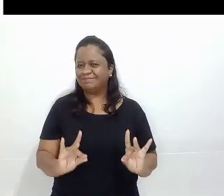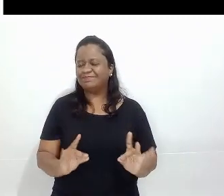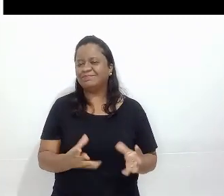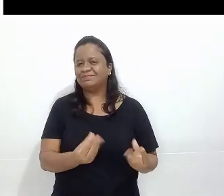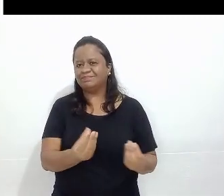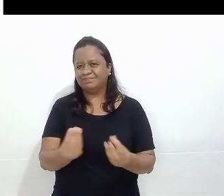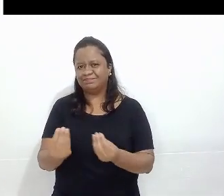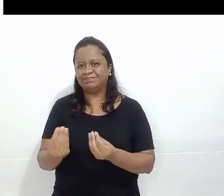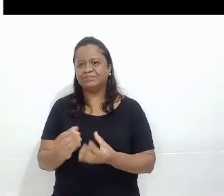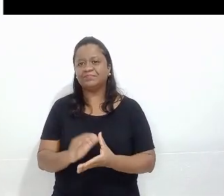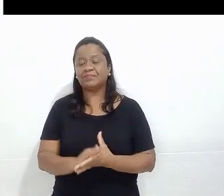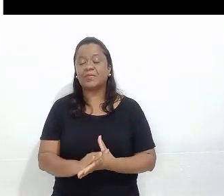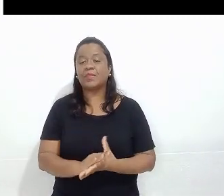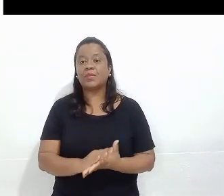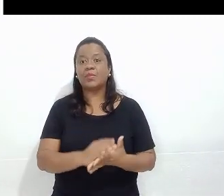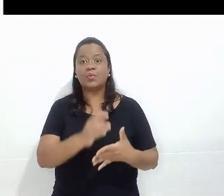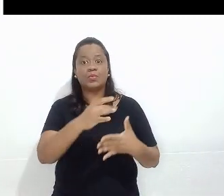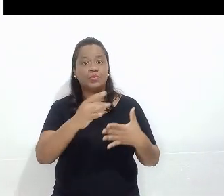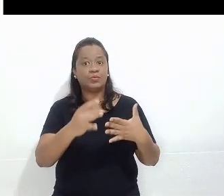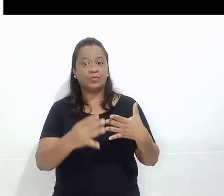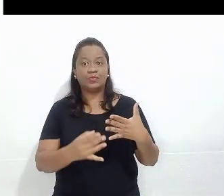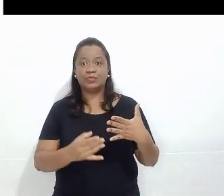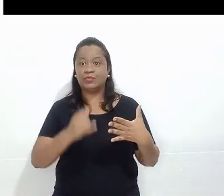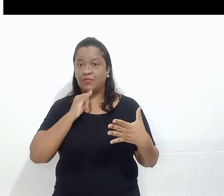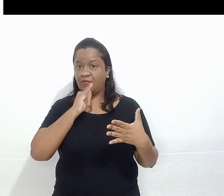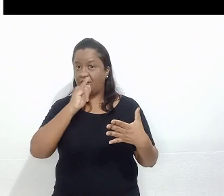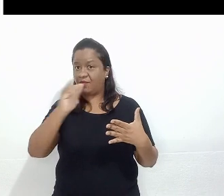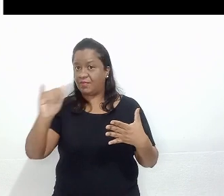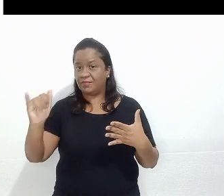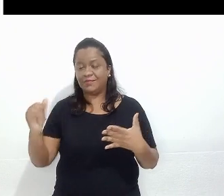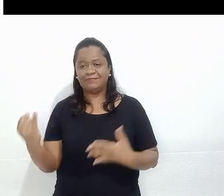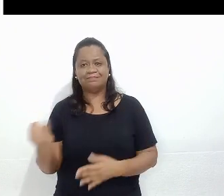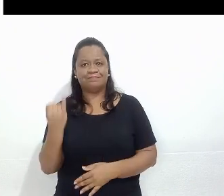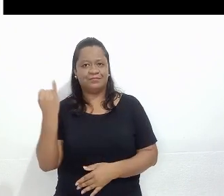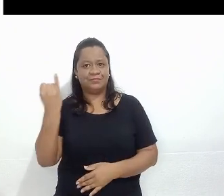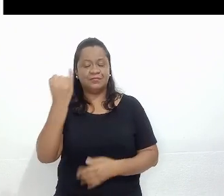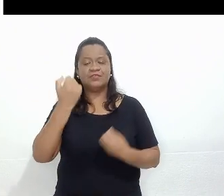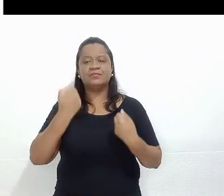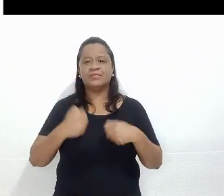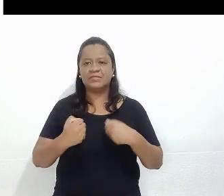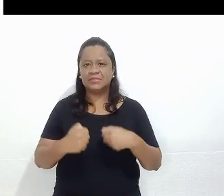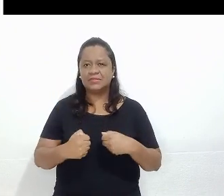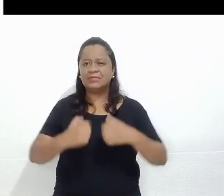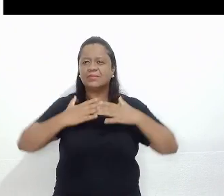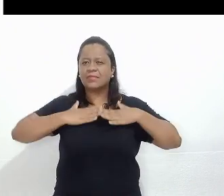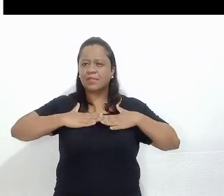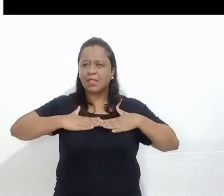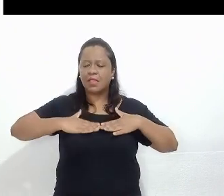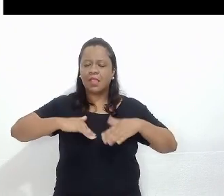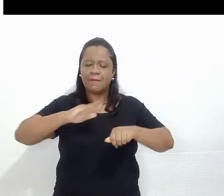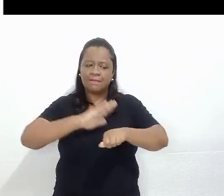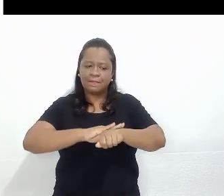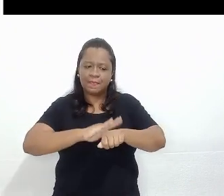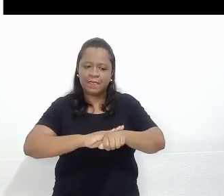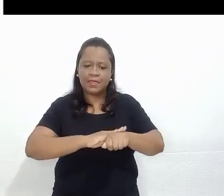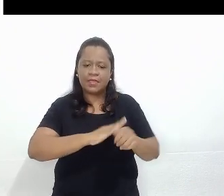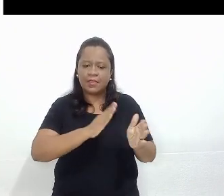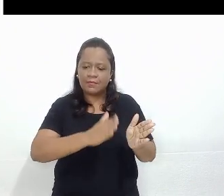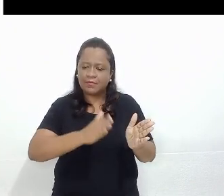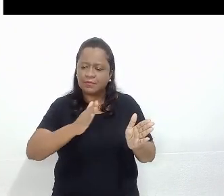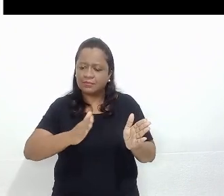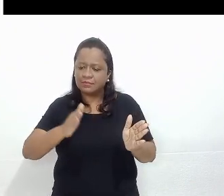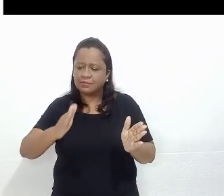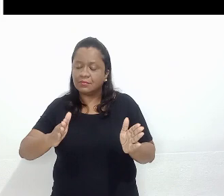que tudo que a gente falou aqui é super importante e tem que ser visto com calma, com tempo, né, para se ter uma